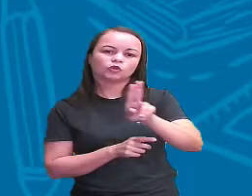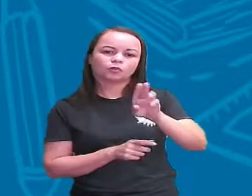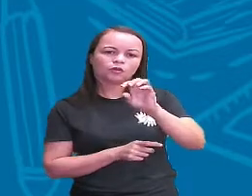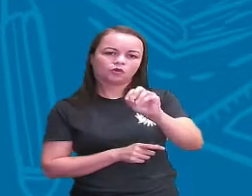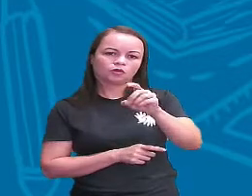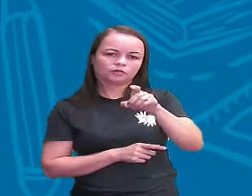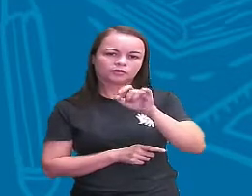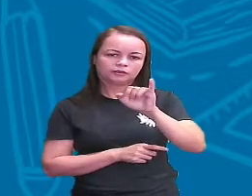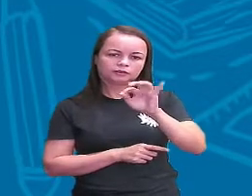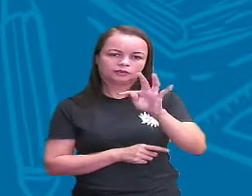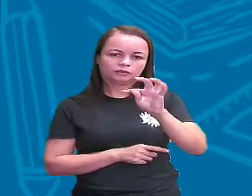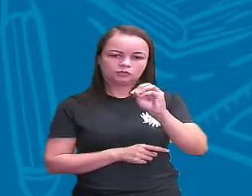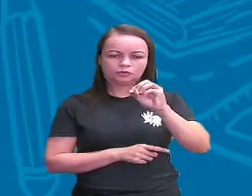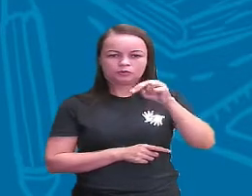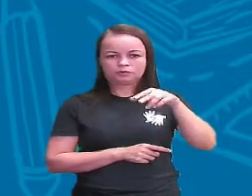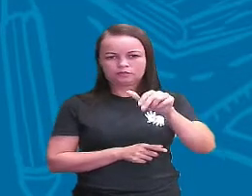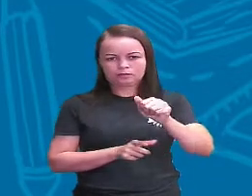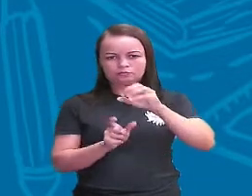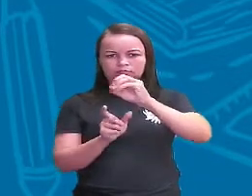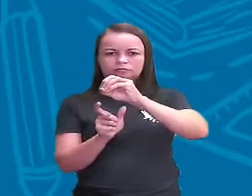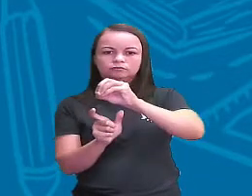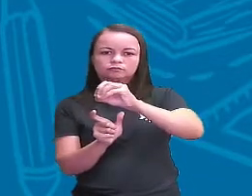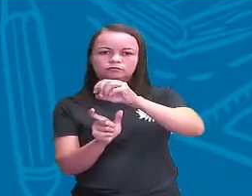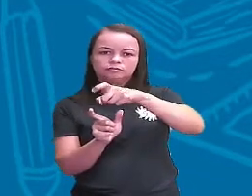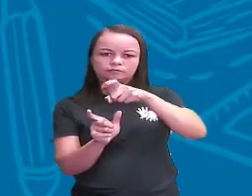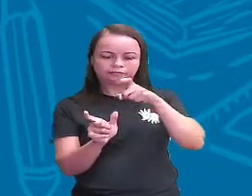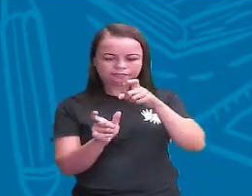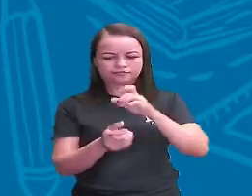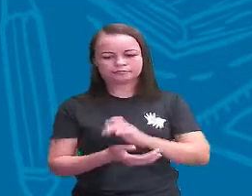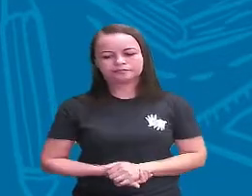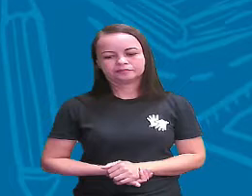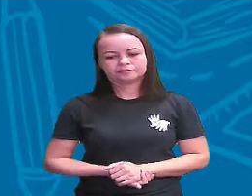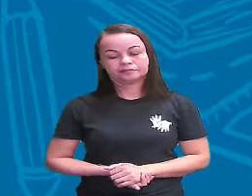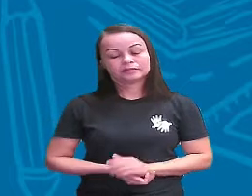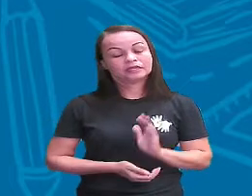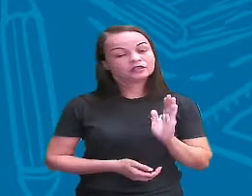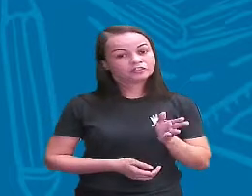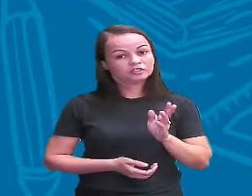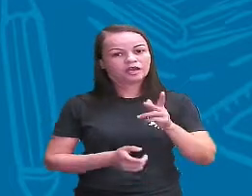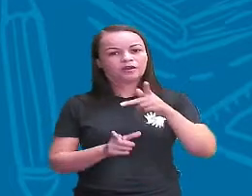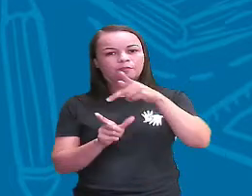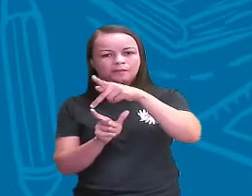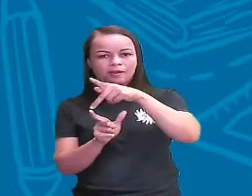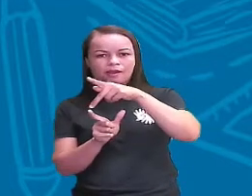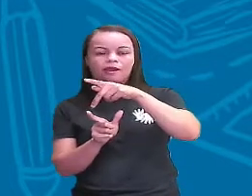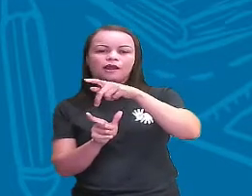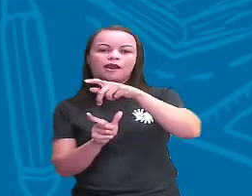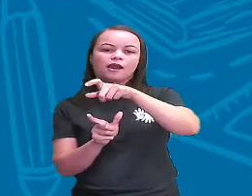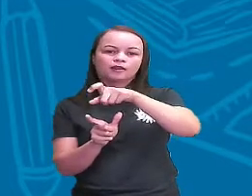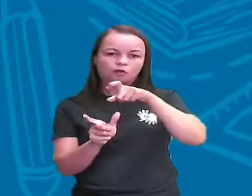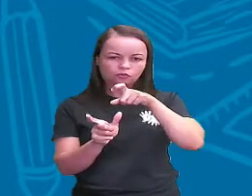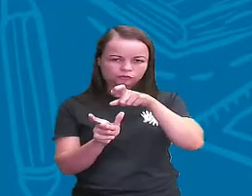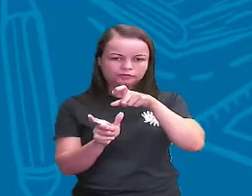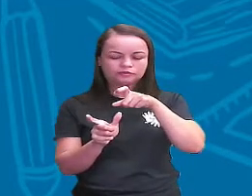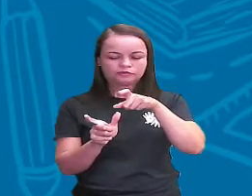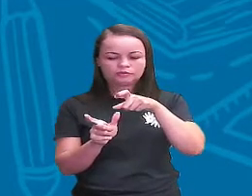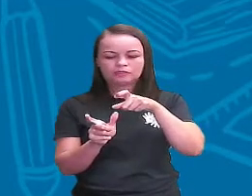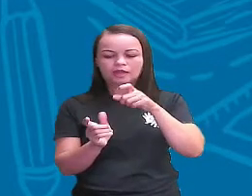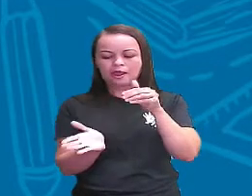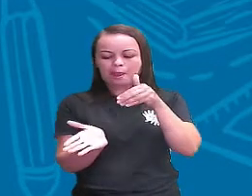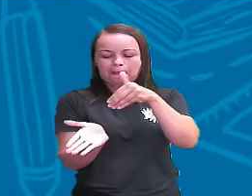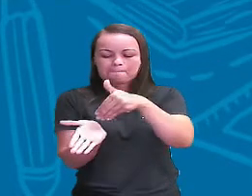oxítona, tá vendo? Oxítona. Já as paroxítonas é a penúltima sílaba